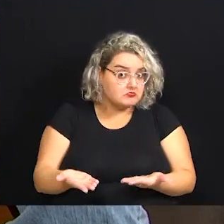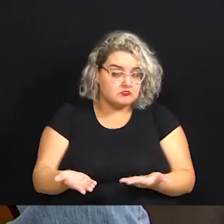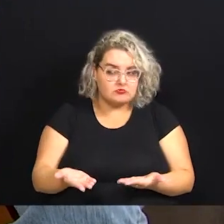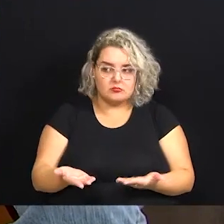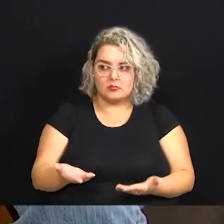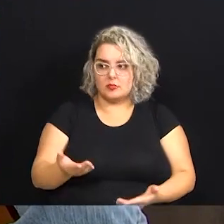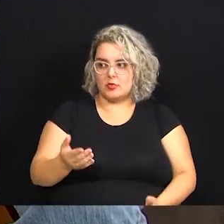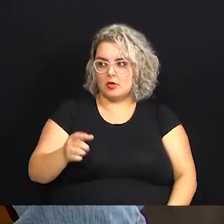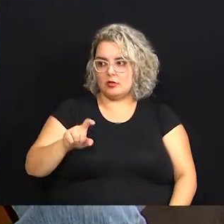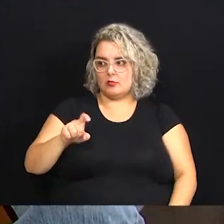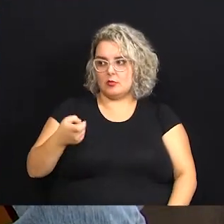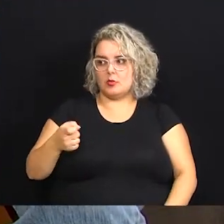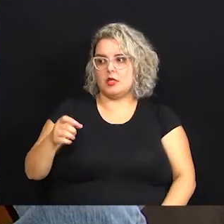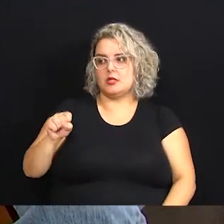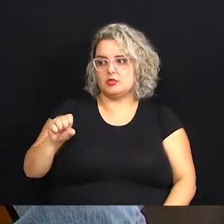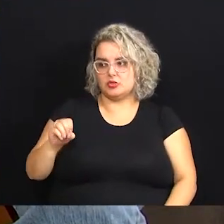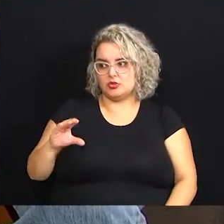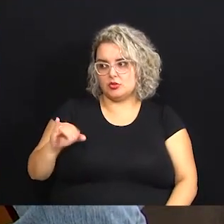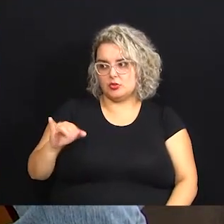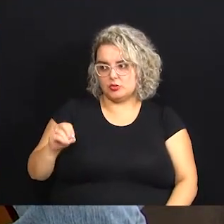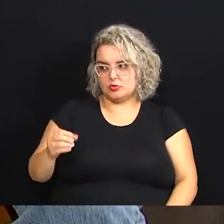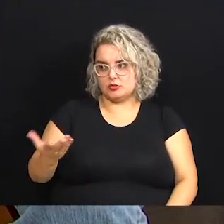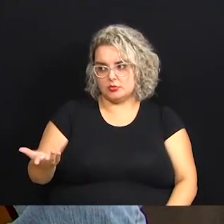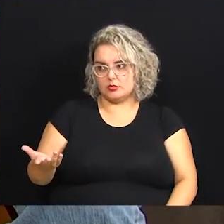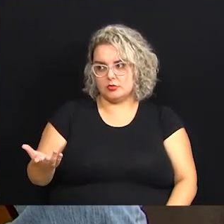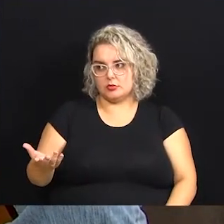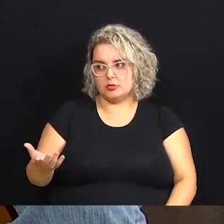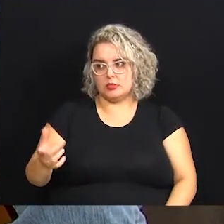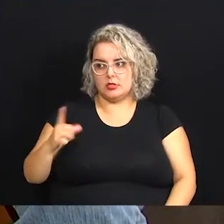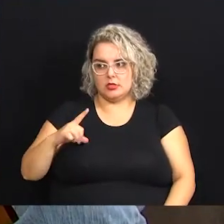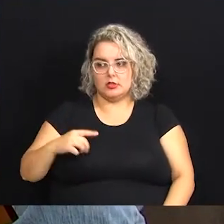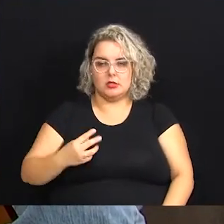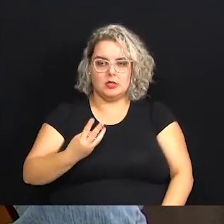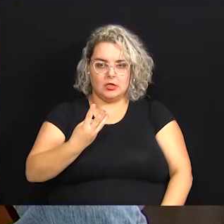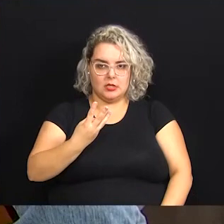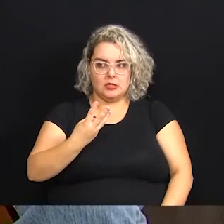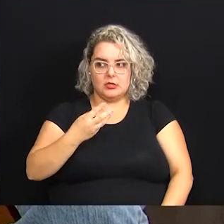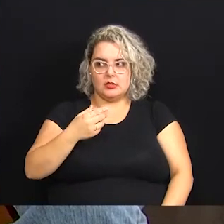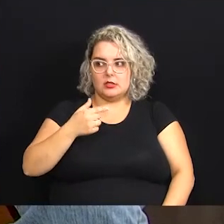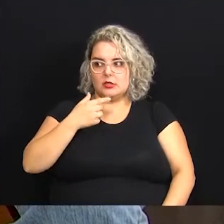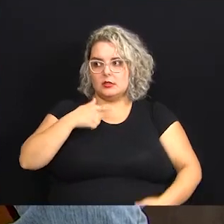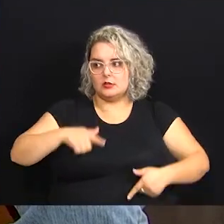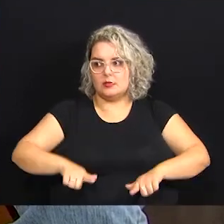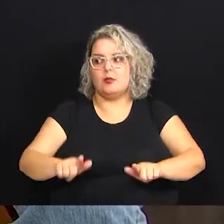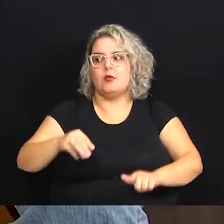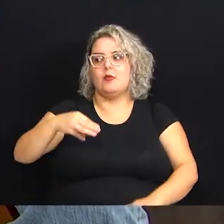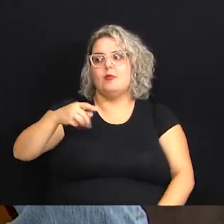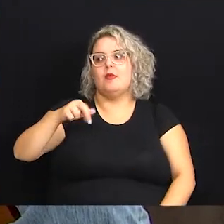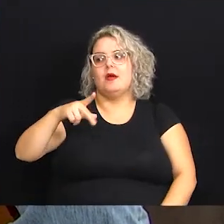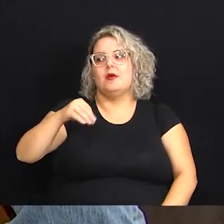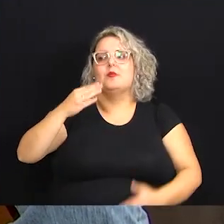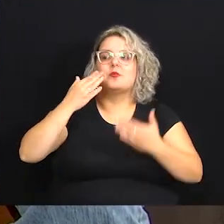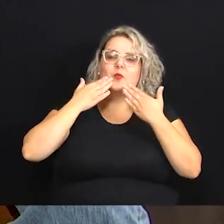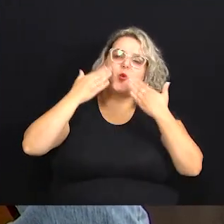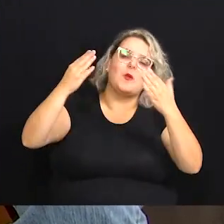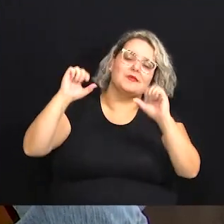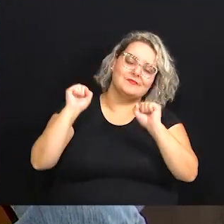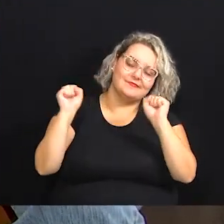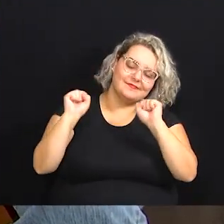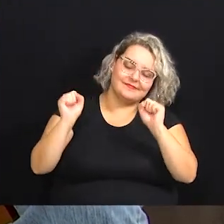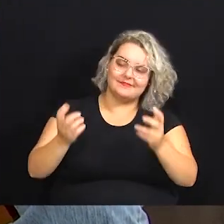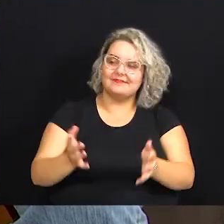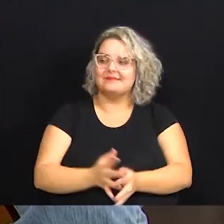eu estava com o meu ex-sócio e ele tem trigêmeas, é uma pessoa que eu adoro, Marco, um beijo aí para você, um cara que eu